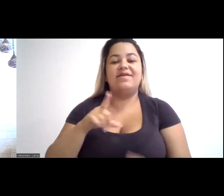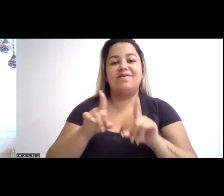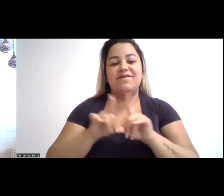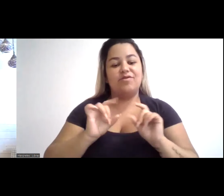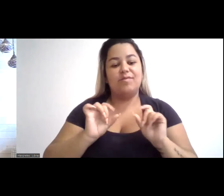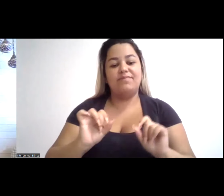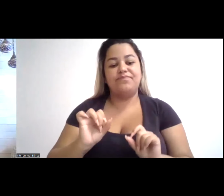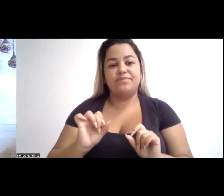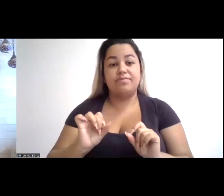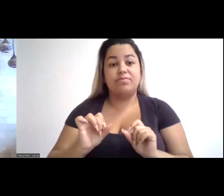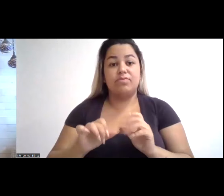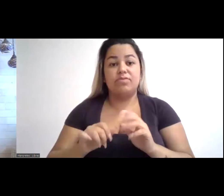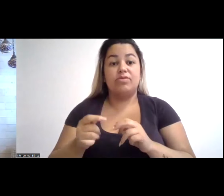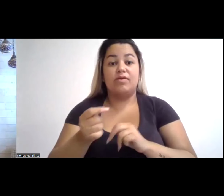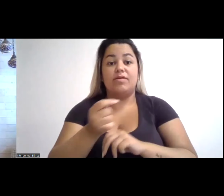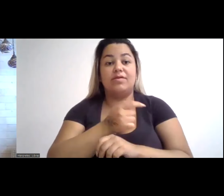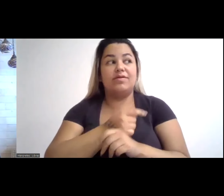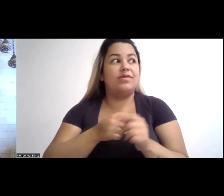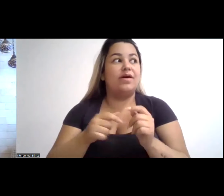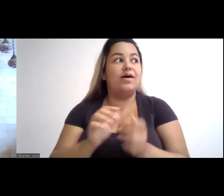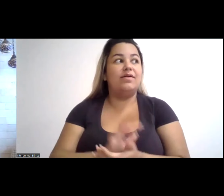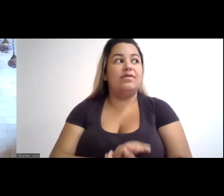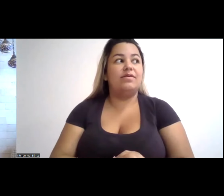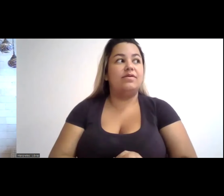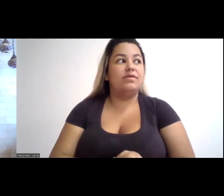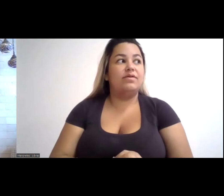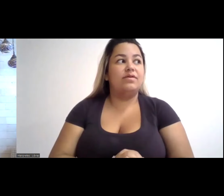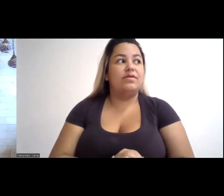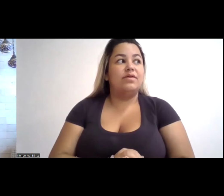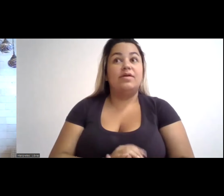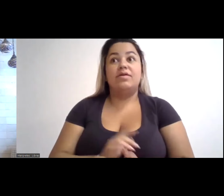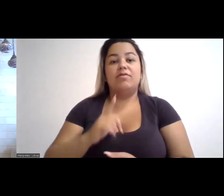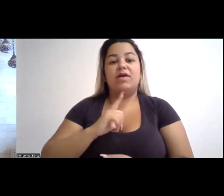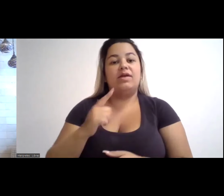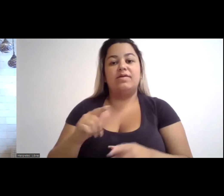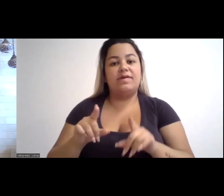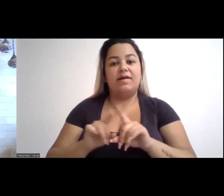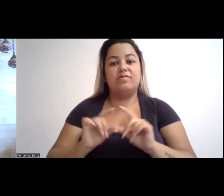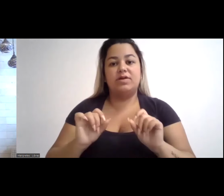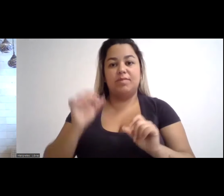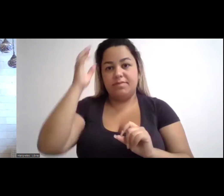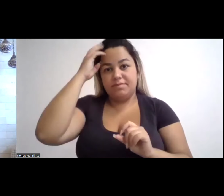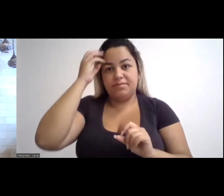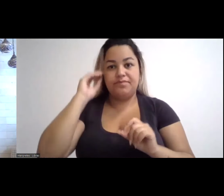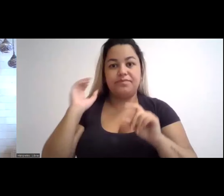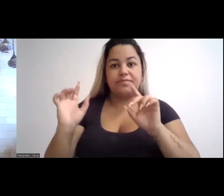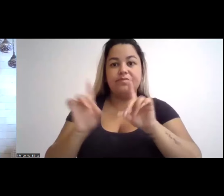para uma Economia Criativa Brasileira. Eu fui muito audaciosa de escrever isso,